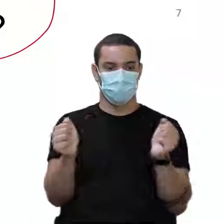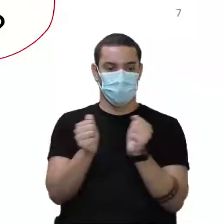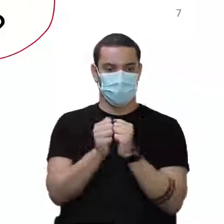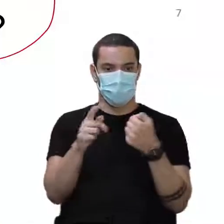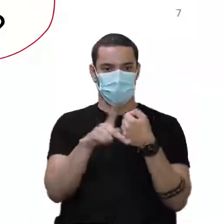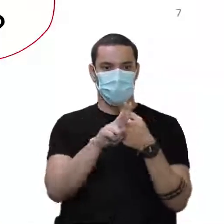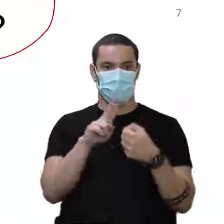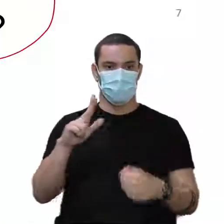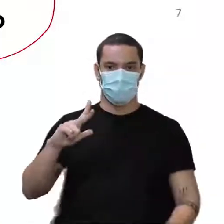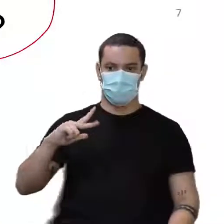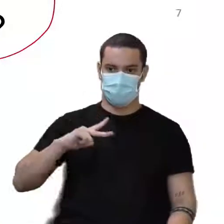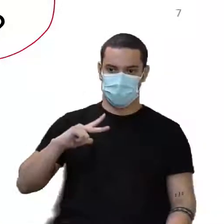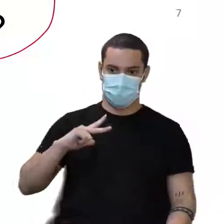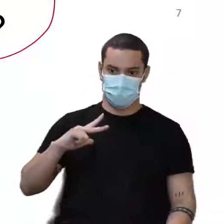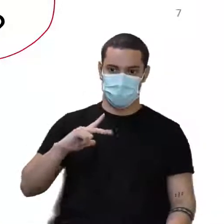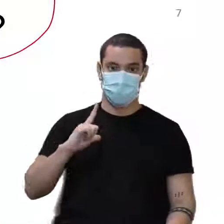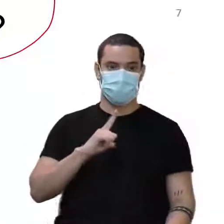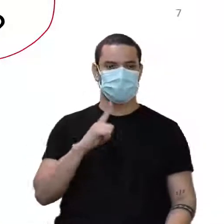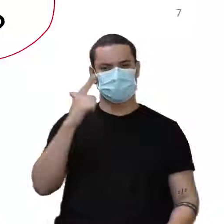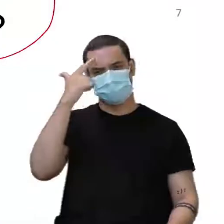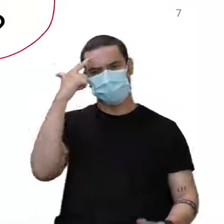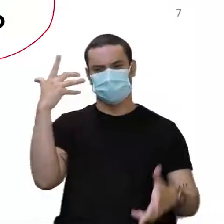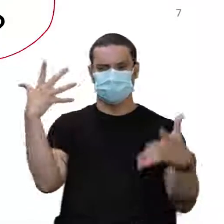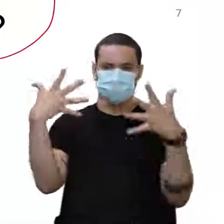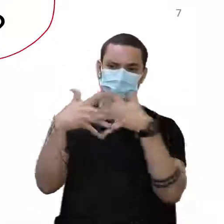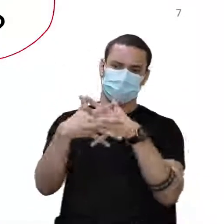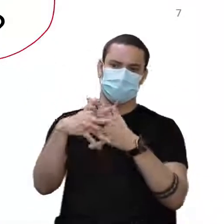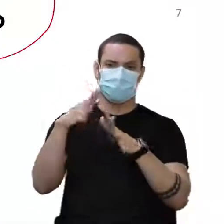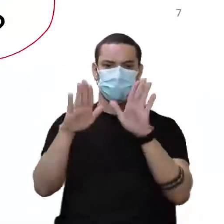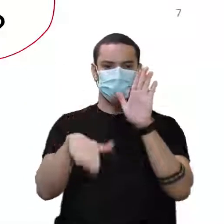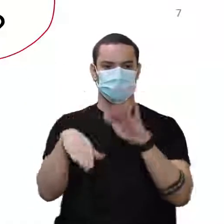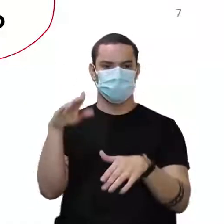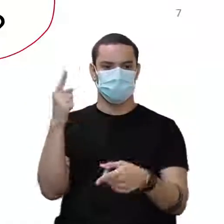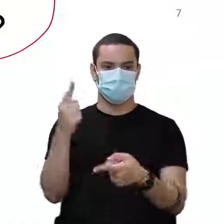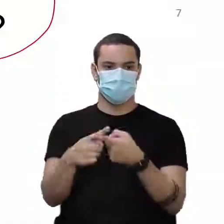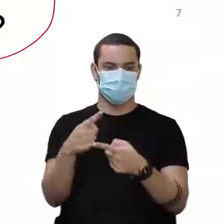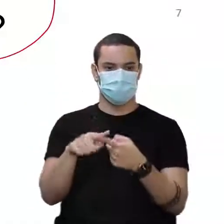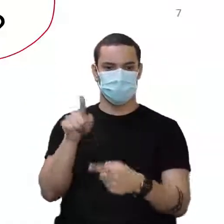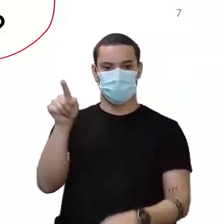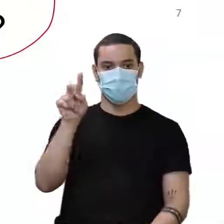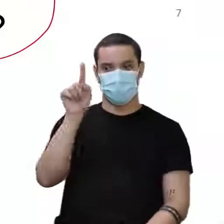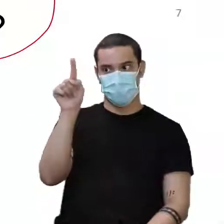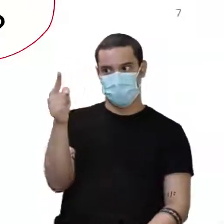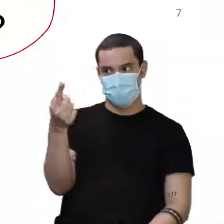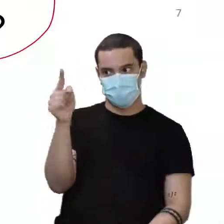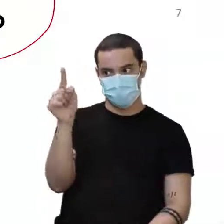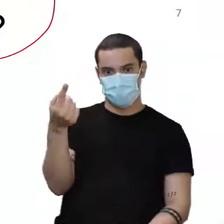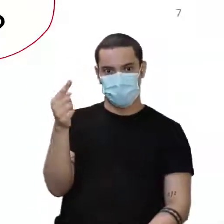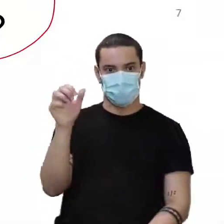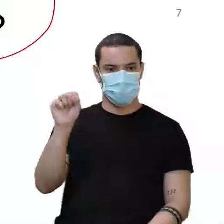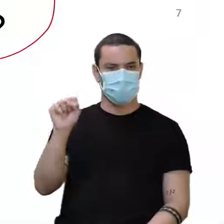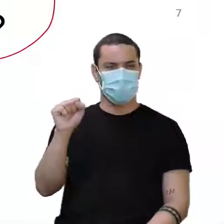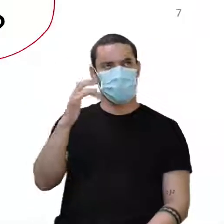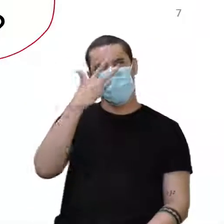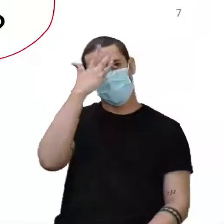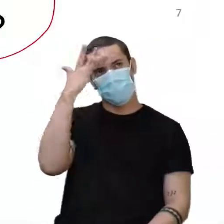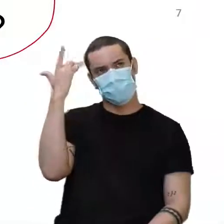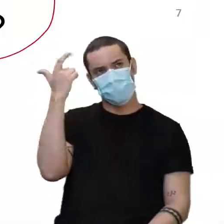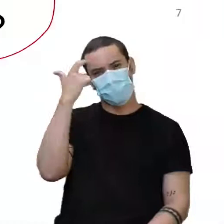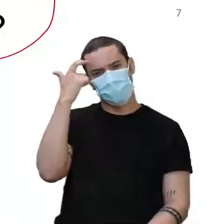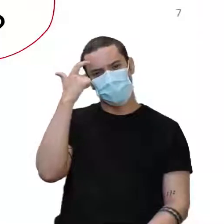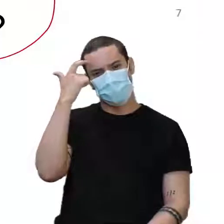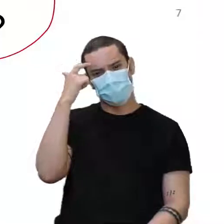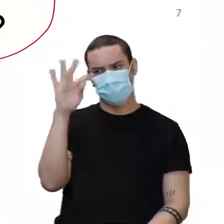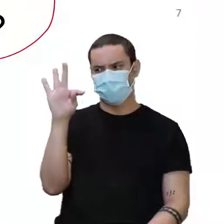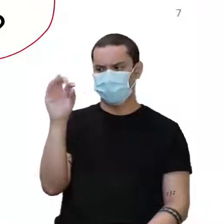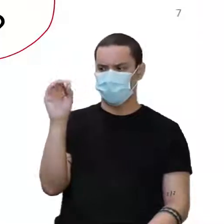pessoal. Aí há uma confusãozinha às vezes, porque quando eu olho esse apóstrofo S, algumas pessoas também pensam que é o verbo